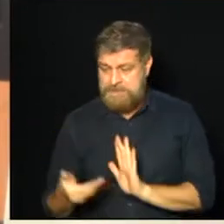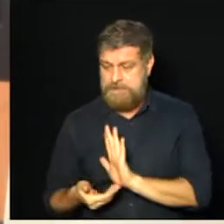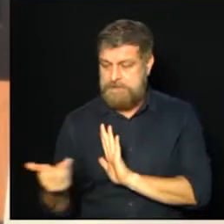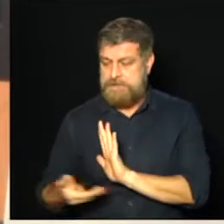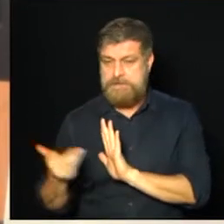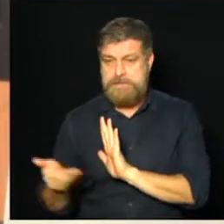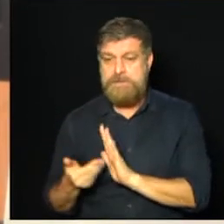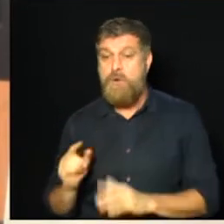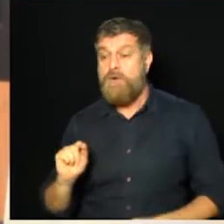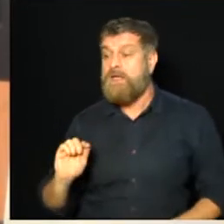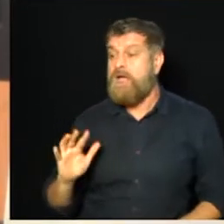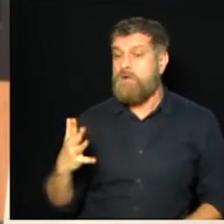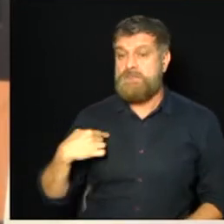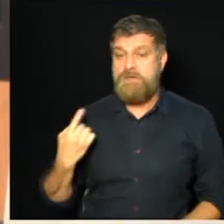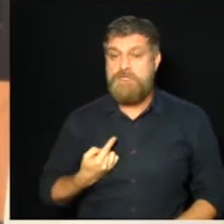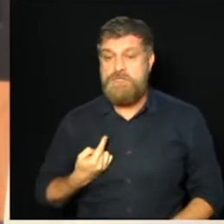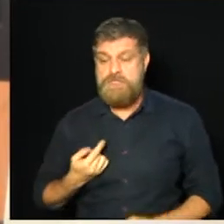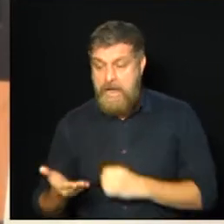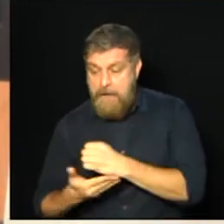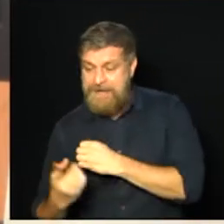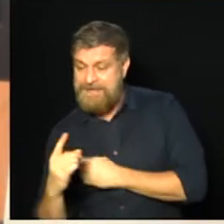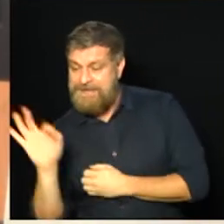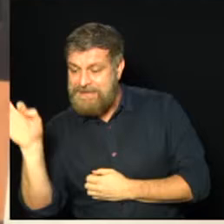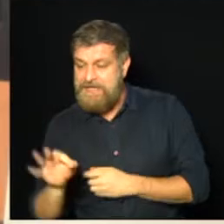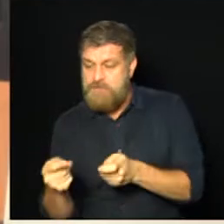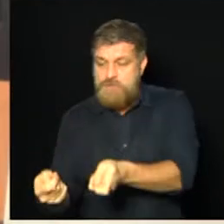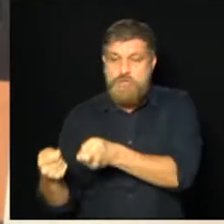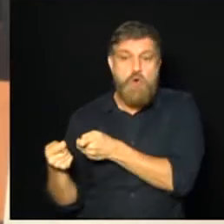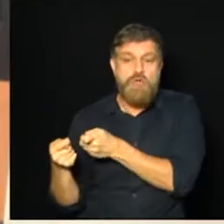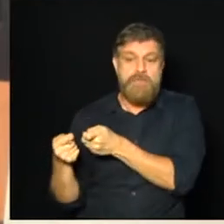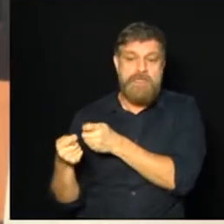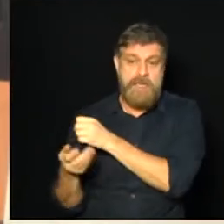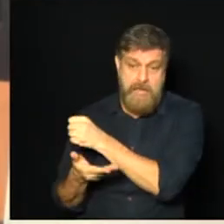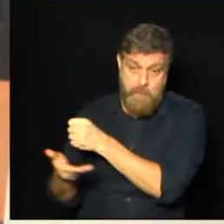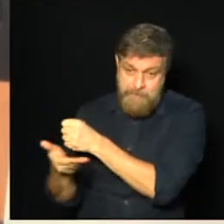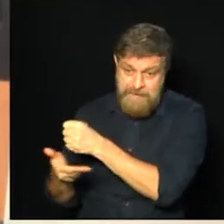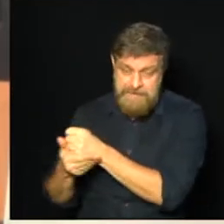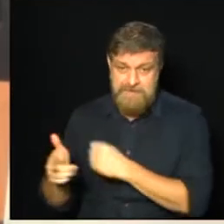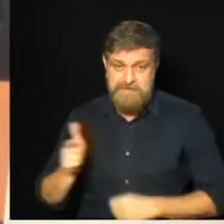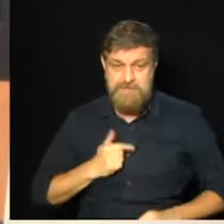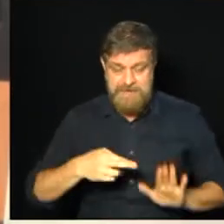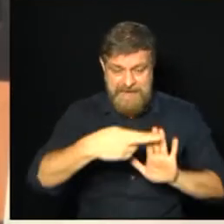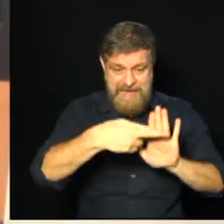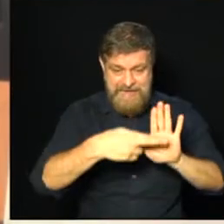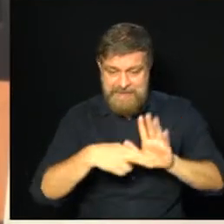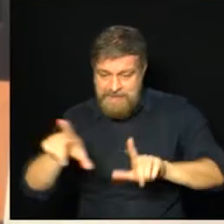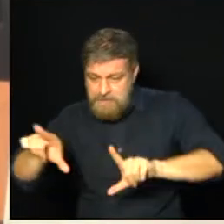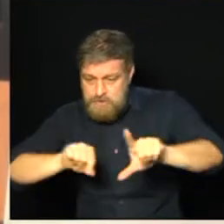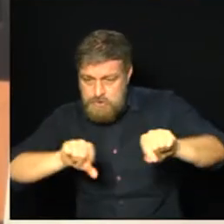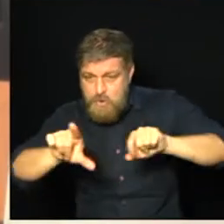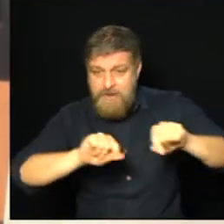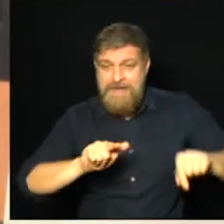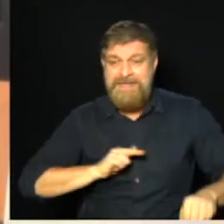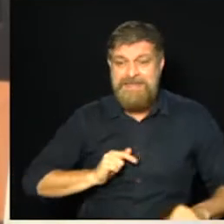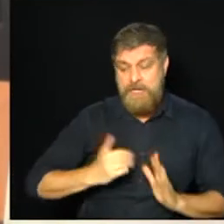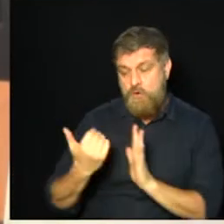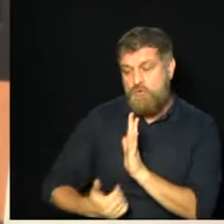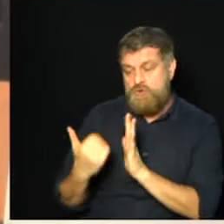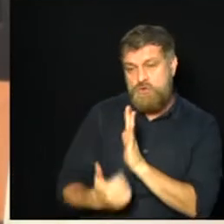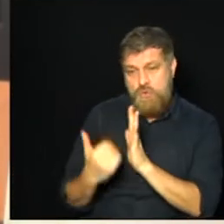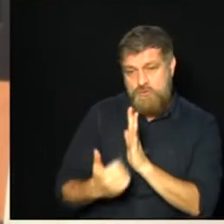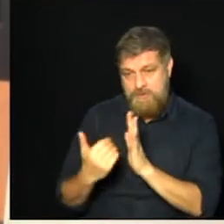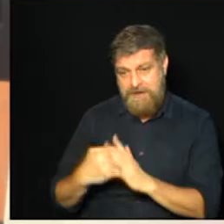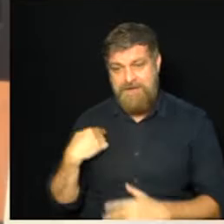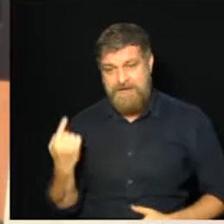isso? Garantimos um mínimo de 10% de economia, esse é o mínimo. Só que, como o critério de escolha é um percentual de desconto em cima desse valor que a